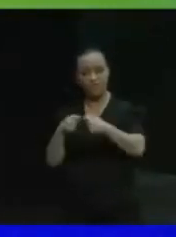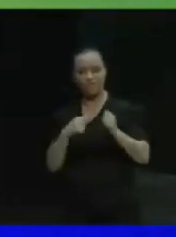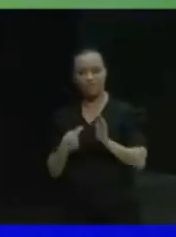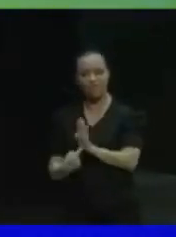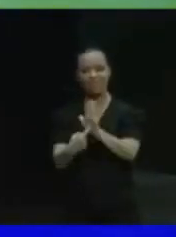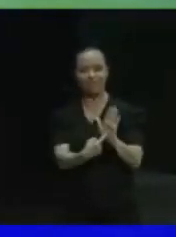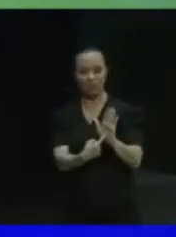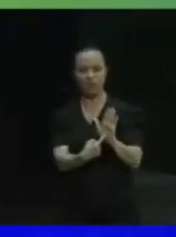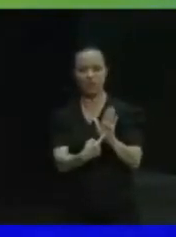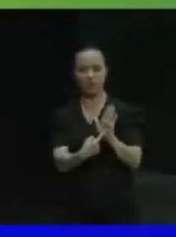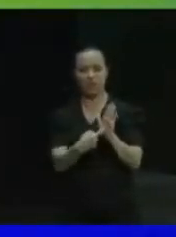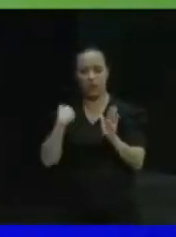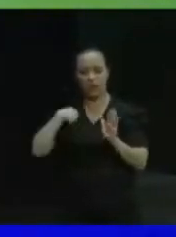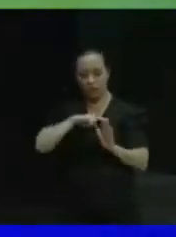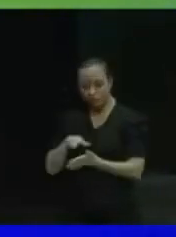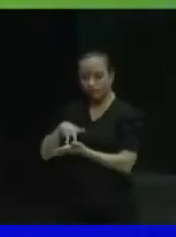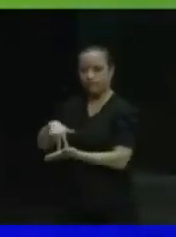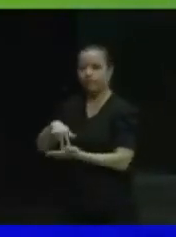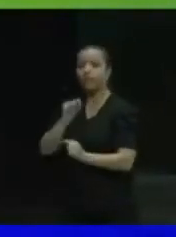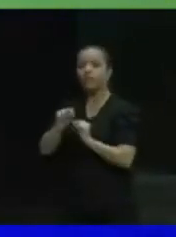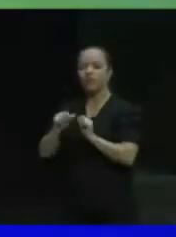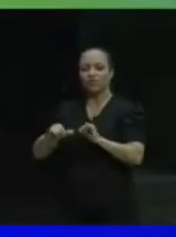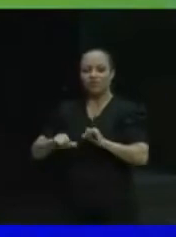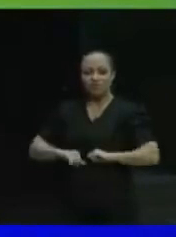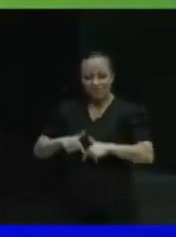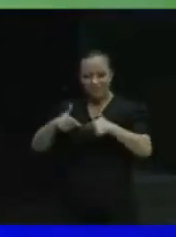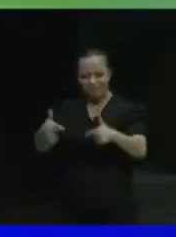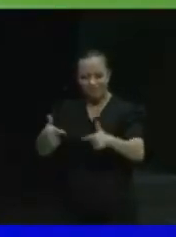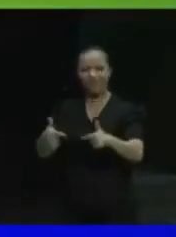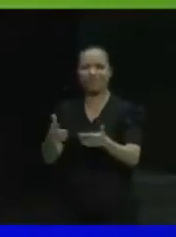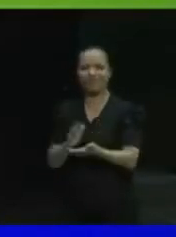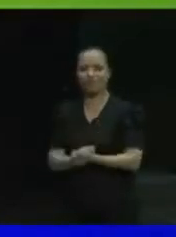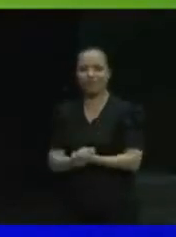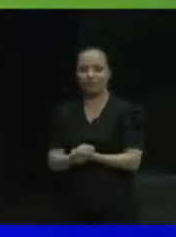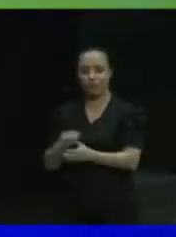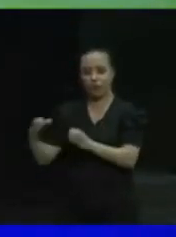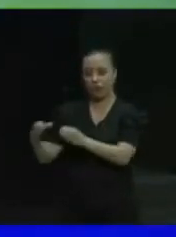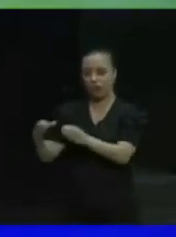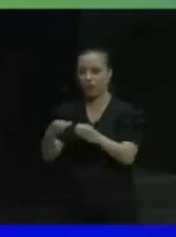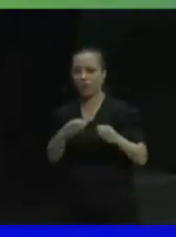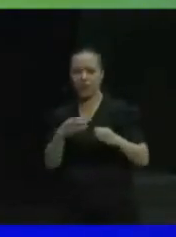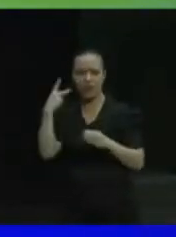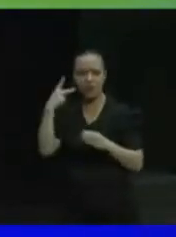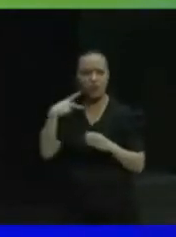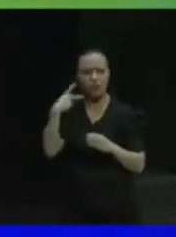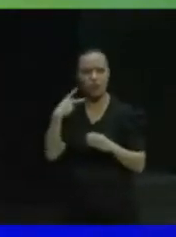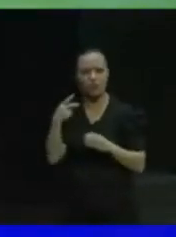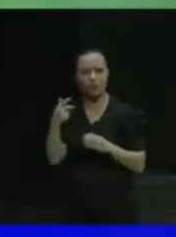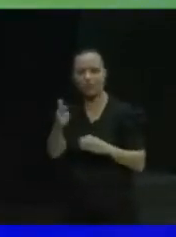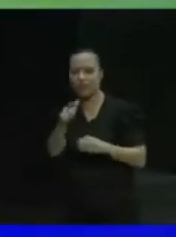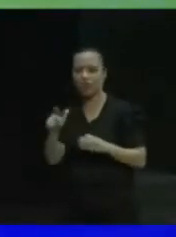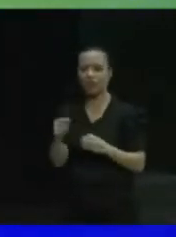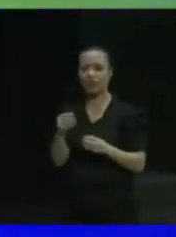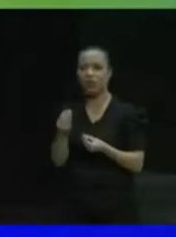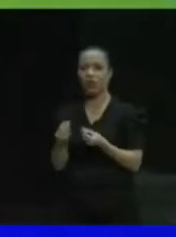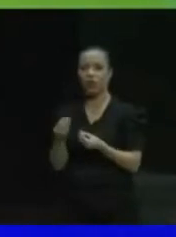que estamos dispostos a sacrifícios, que a classe dirigente, que a classe política não terá por